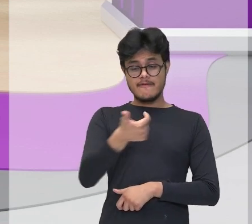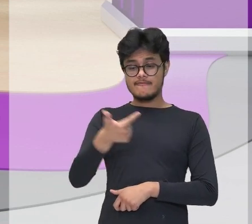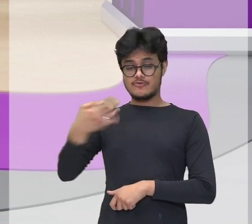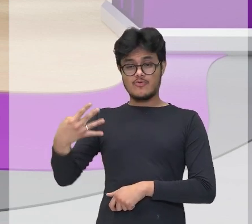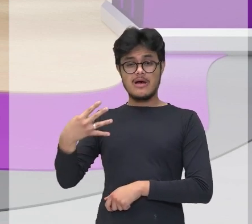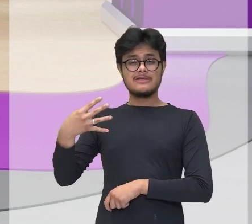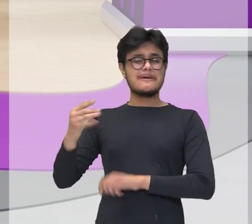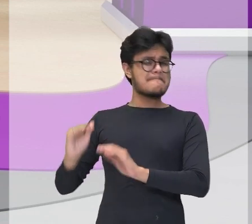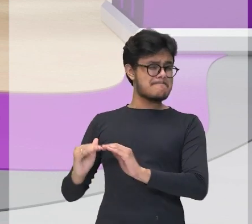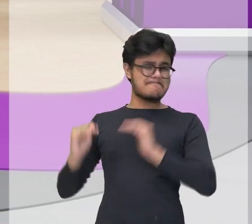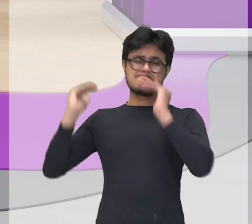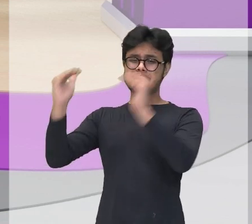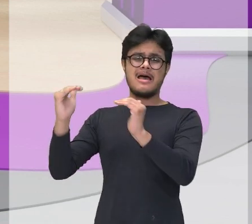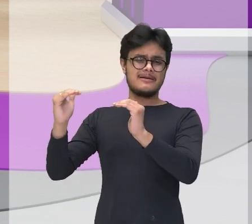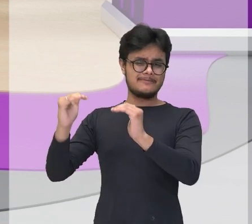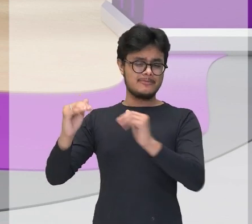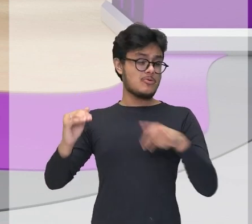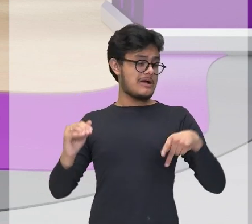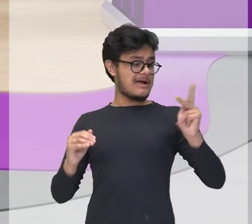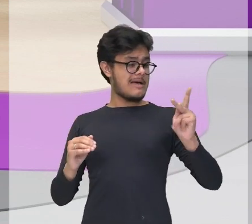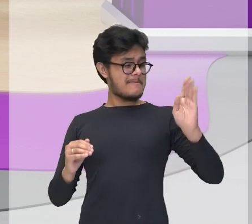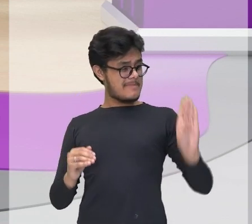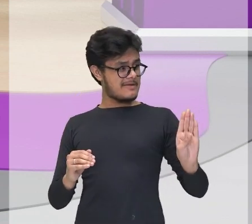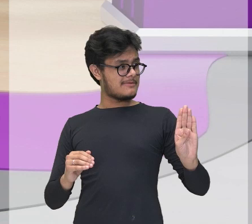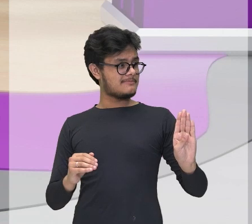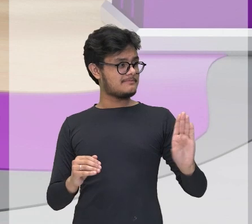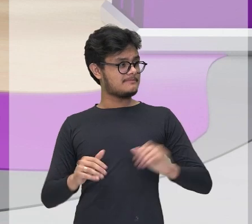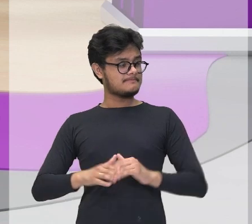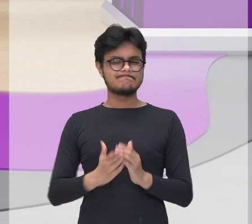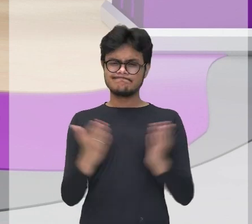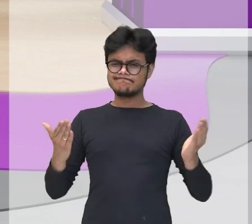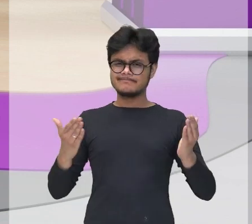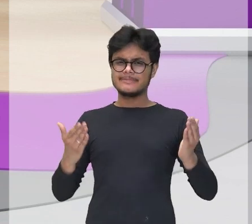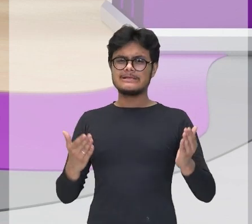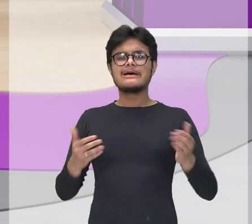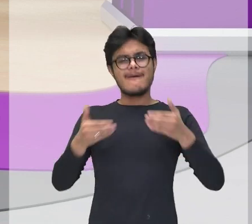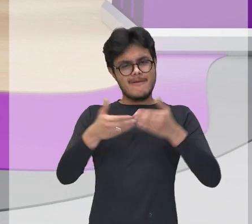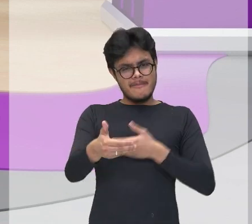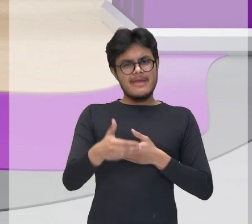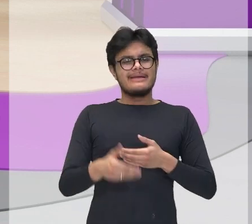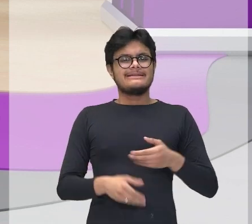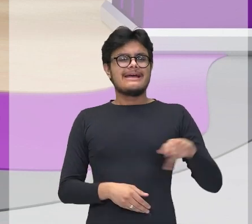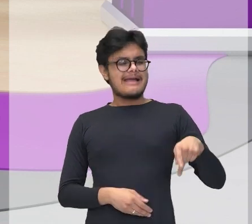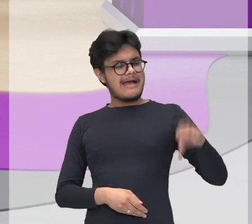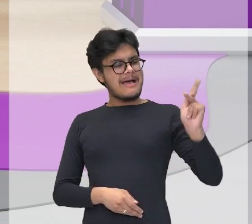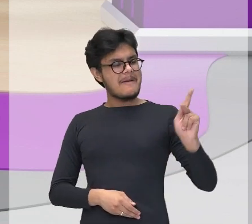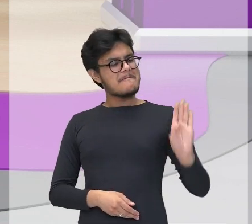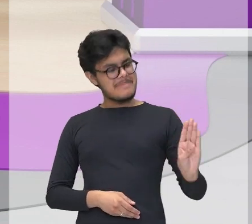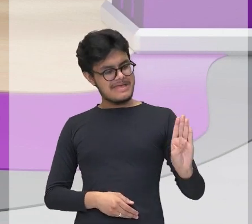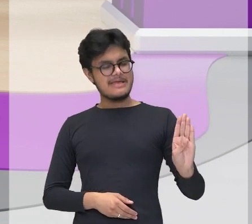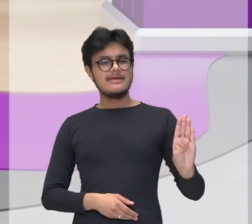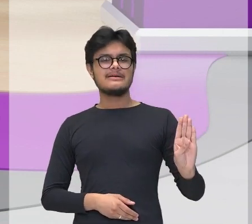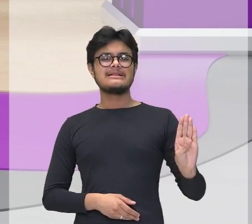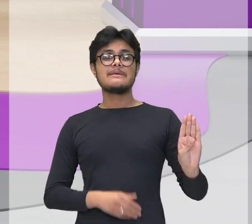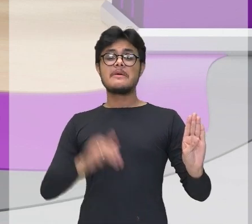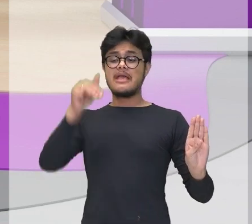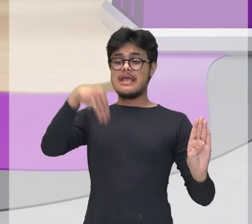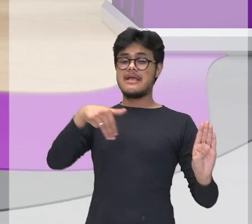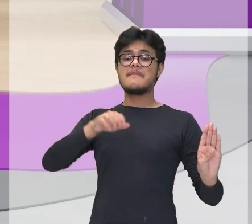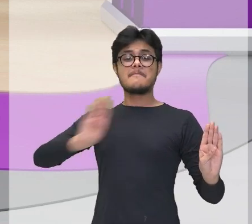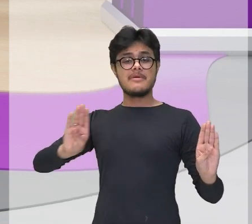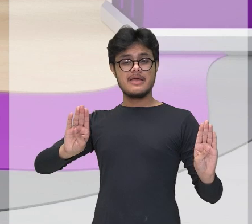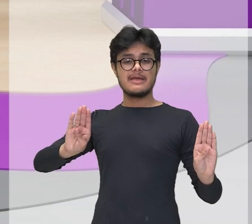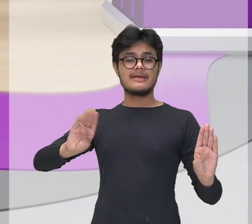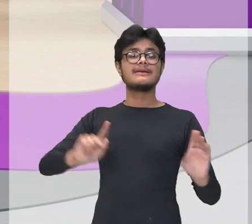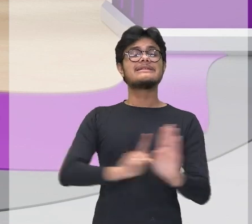maior do kilobyte, beleza? Então começou com kbyte, depois nós evoluímos para o megabyte, que vai